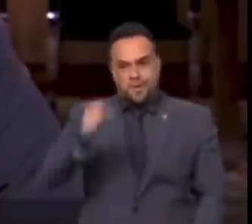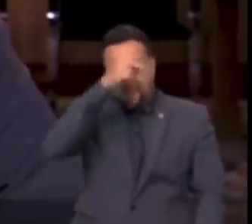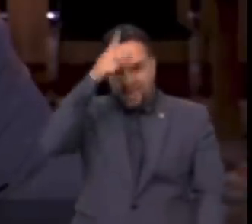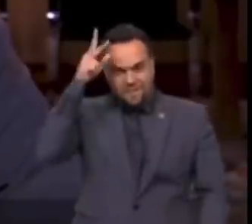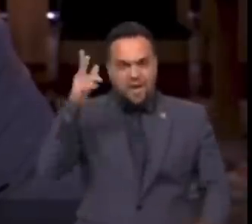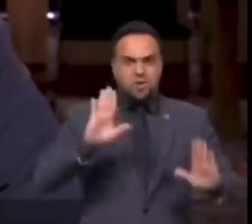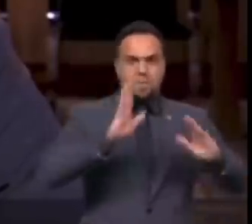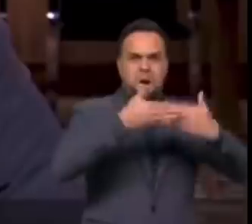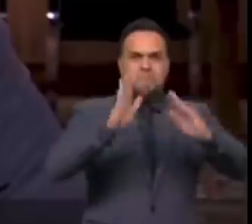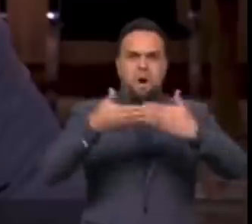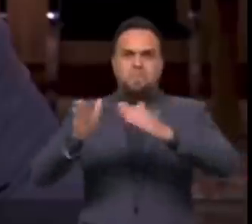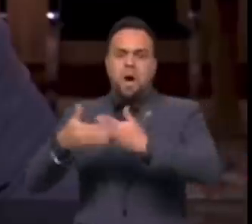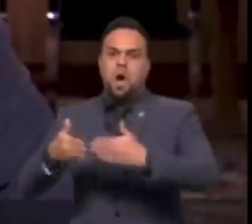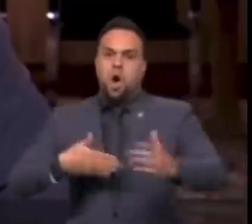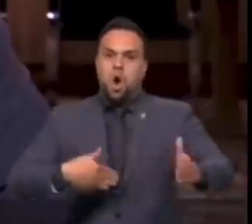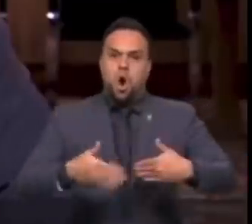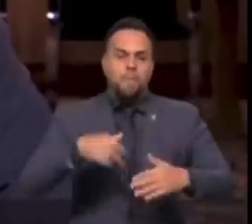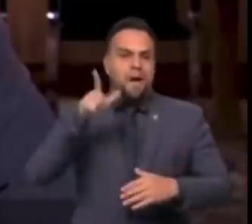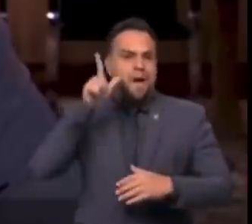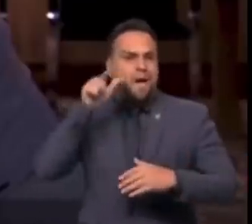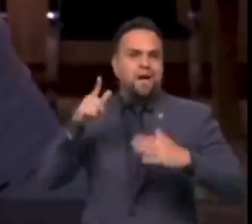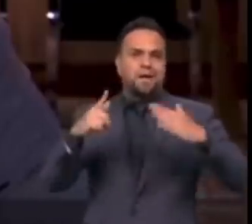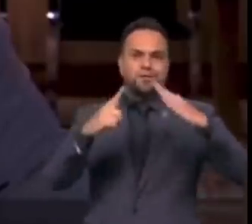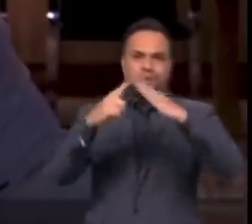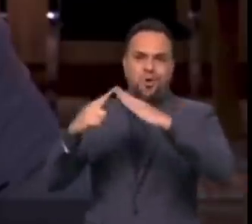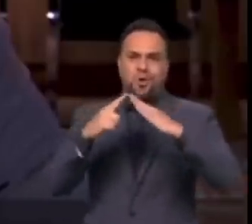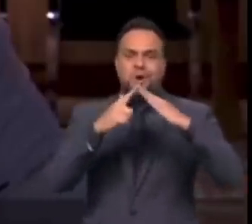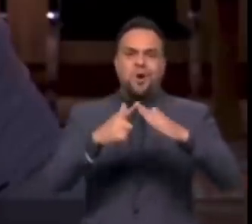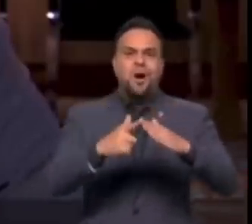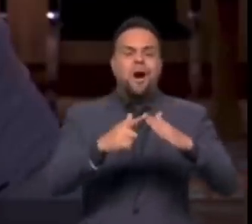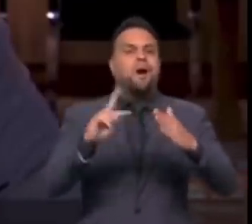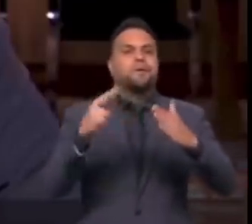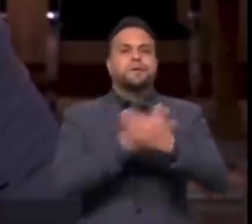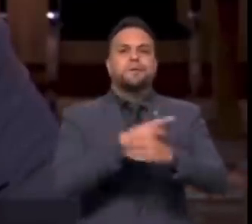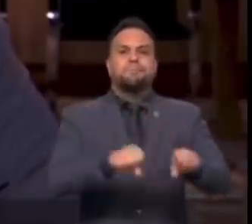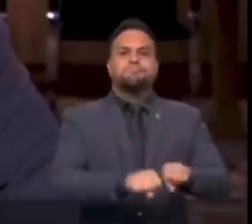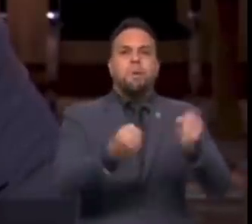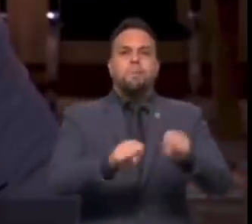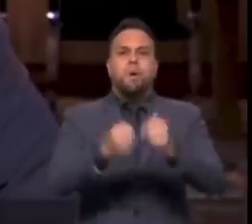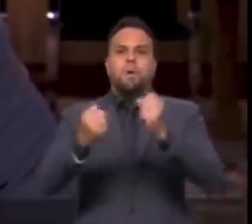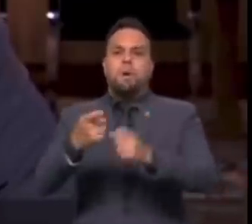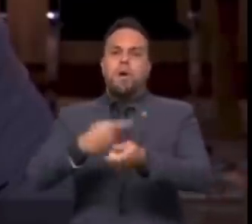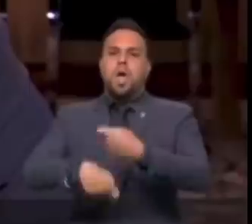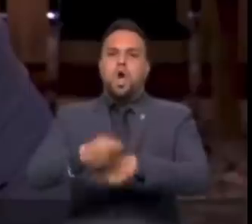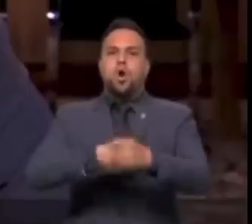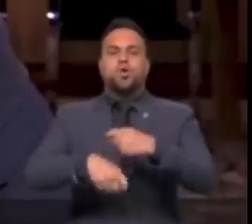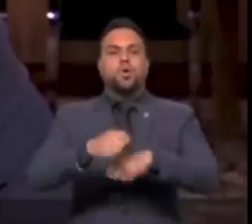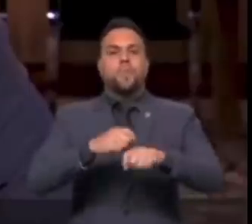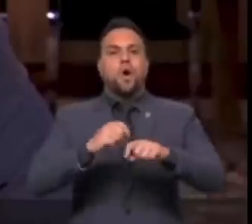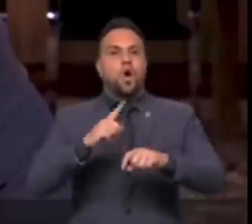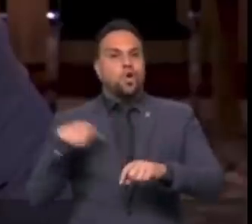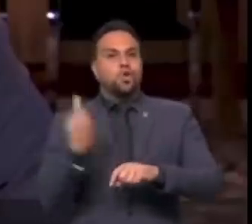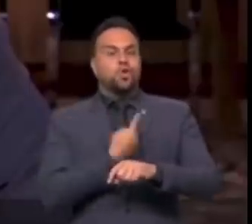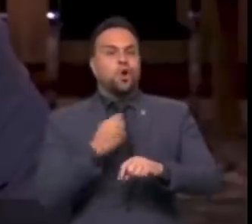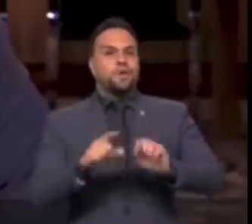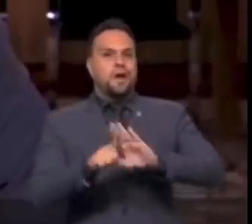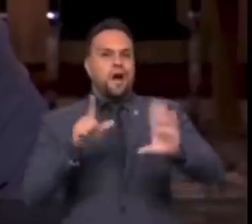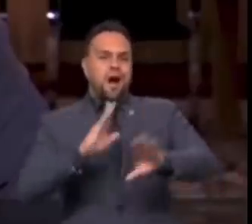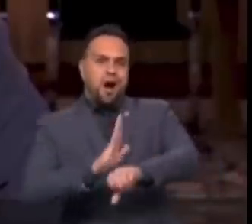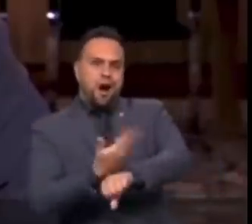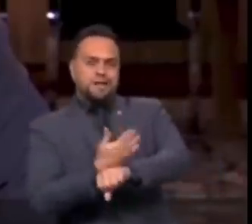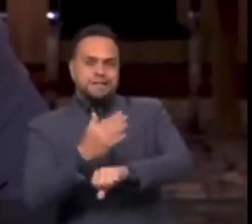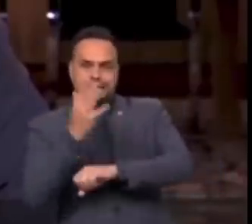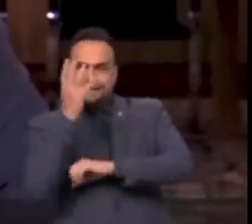fechar comércios de catar Lock Down e toque de recolher a quebradeira Econômica Solo se tornou uma realidade Porque Nós